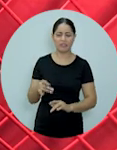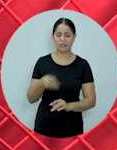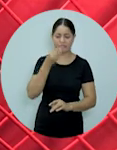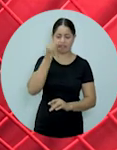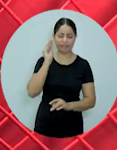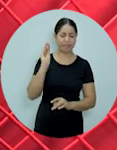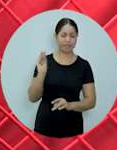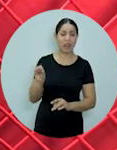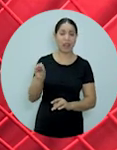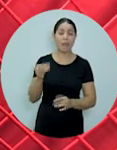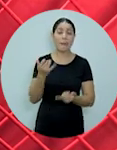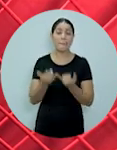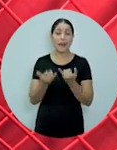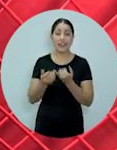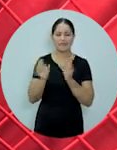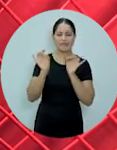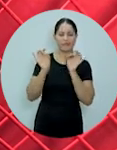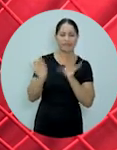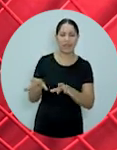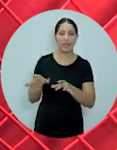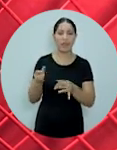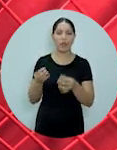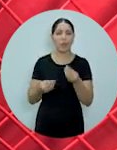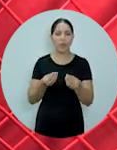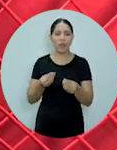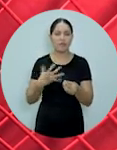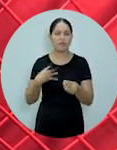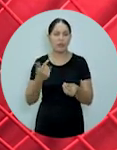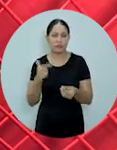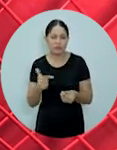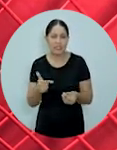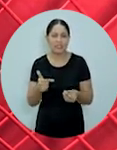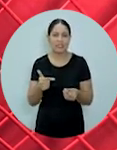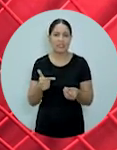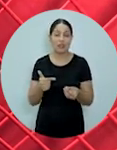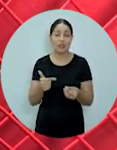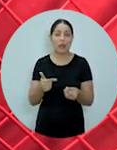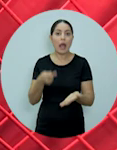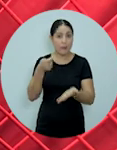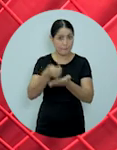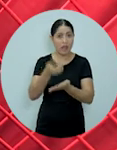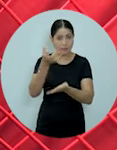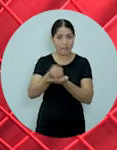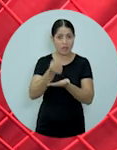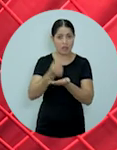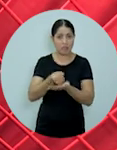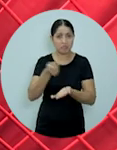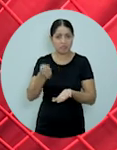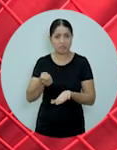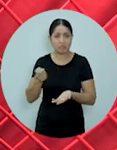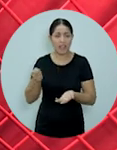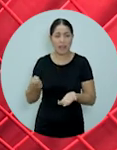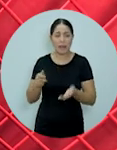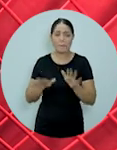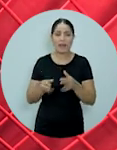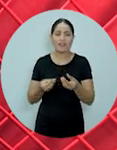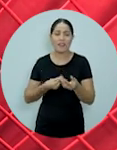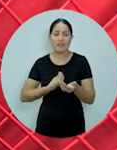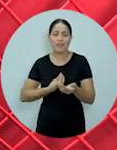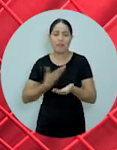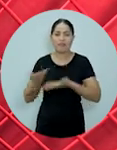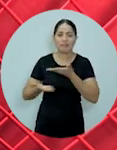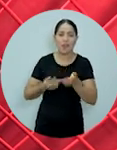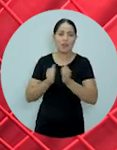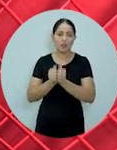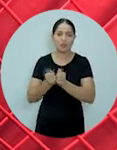seja, abandonando como se não tivesse filho. E isso não significa que não pague pensão. Às vezes pode pagar pensão, mas